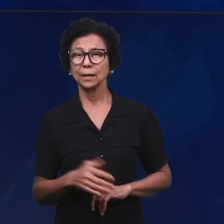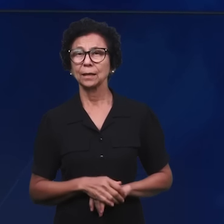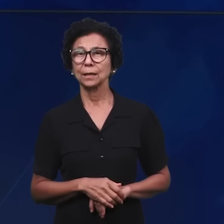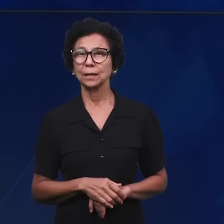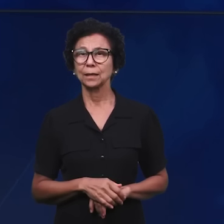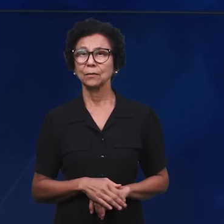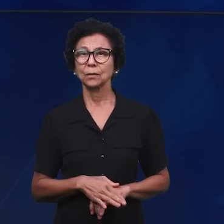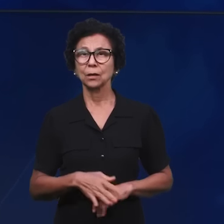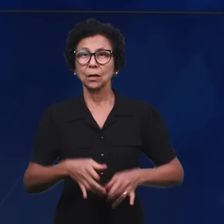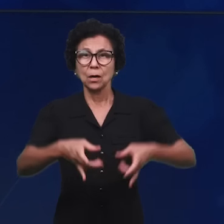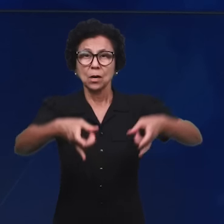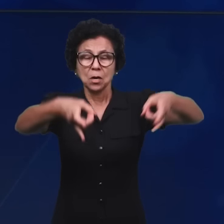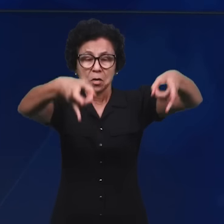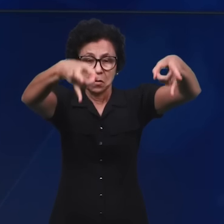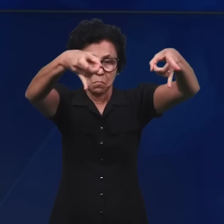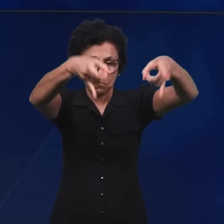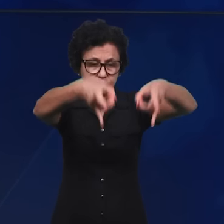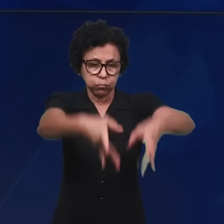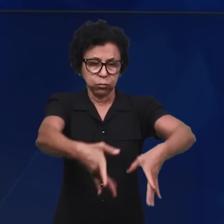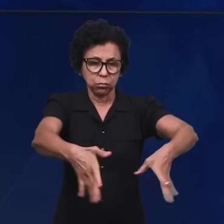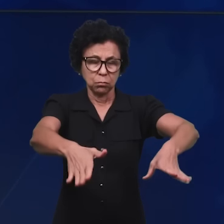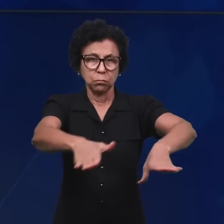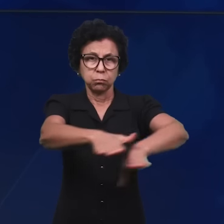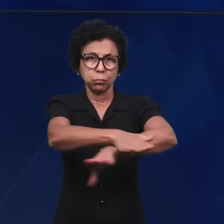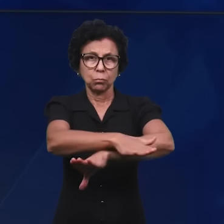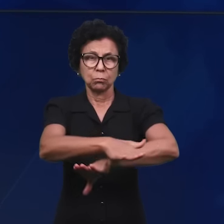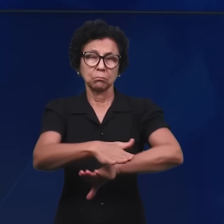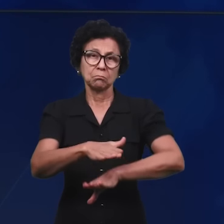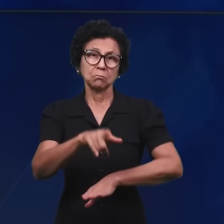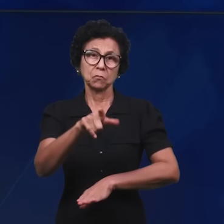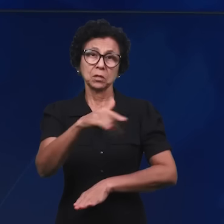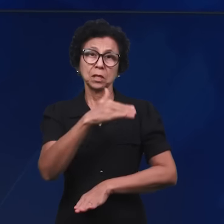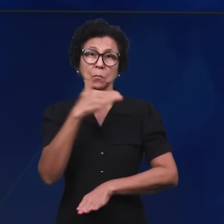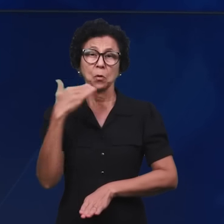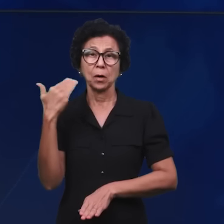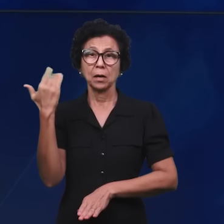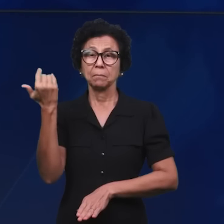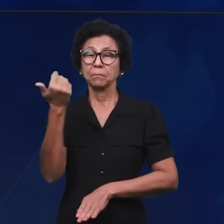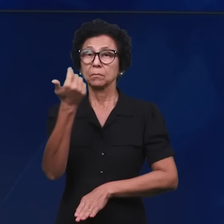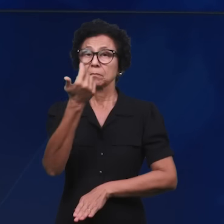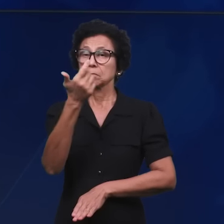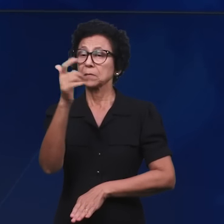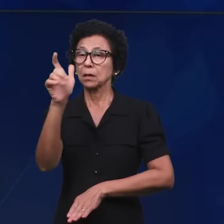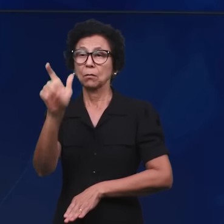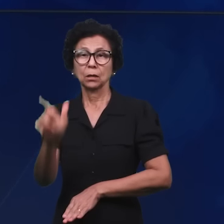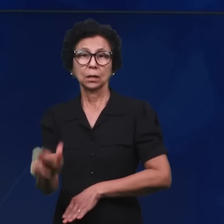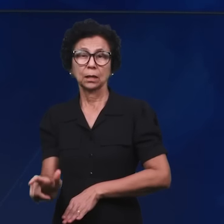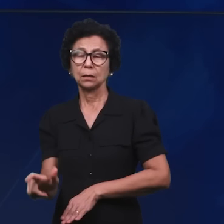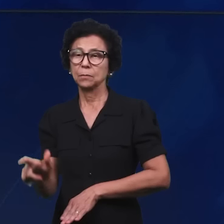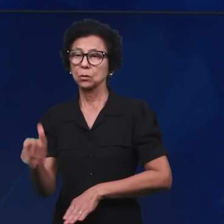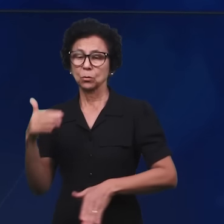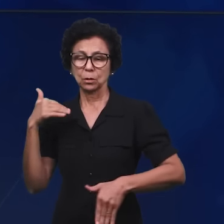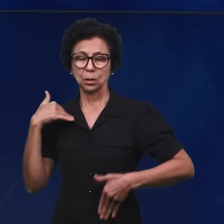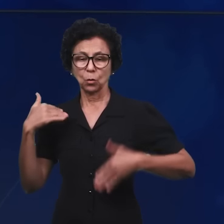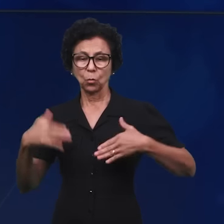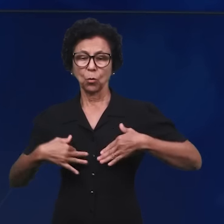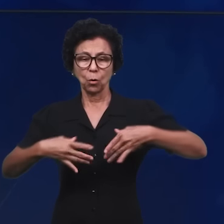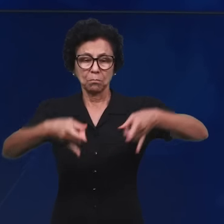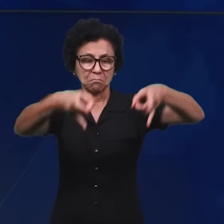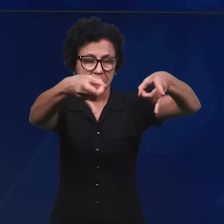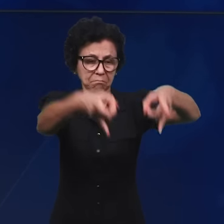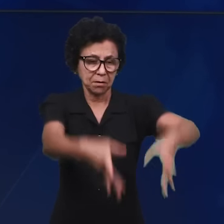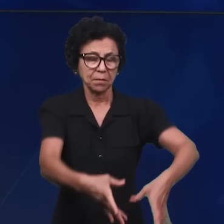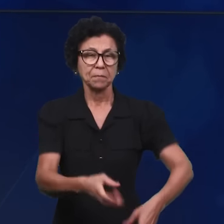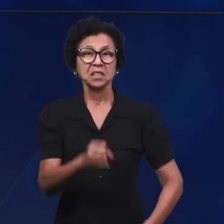que você morrer, colocarão o seu corpo. O fim de todos nós, ricos, importantes,